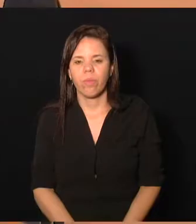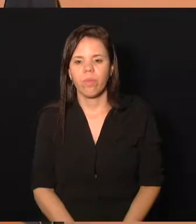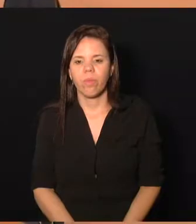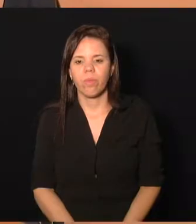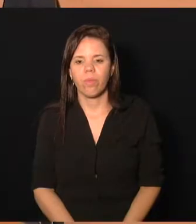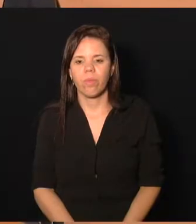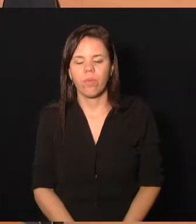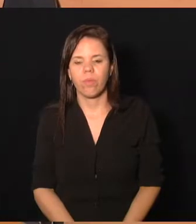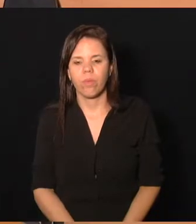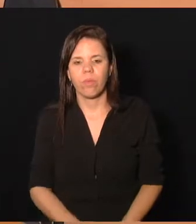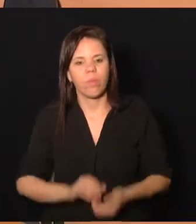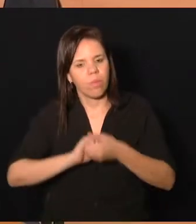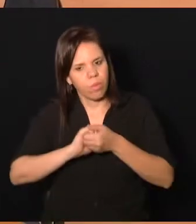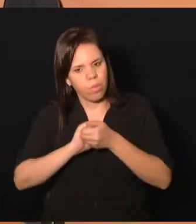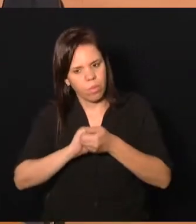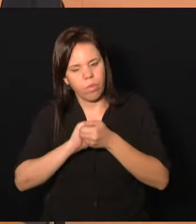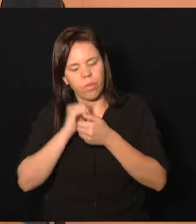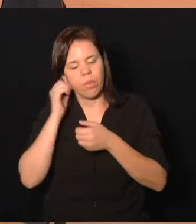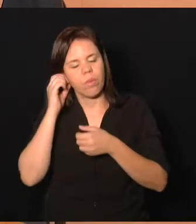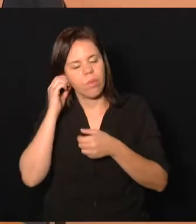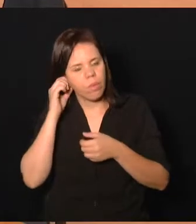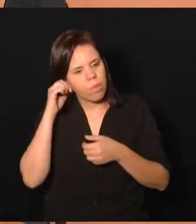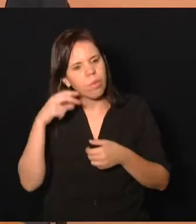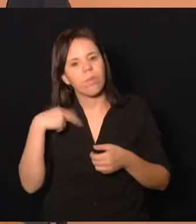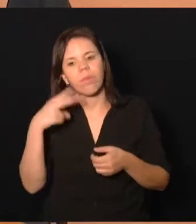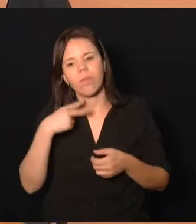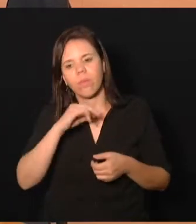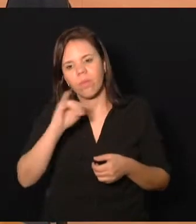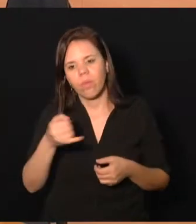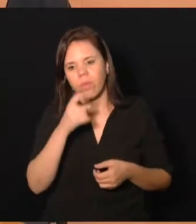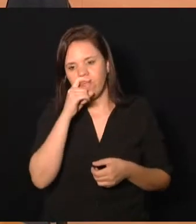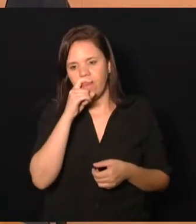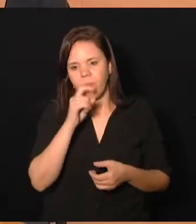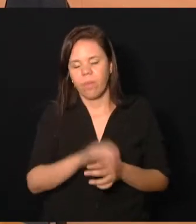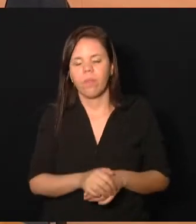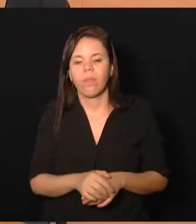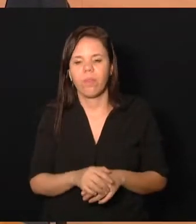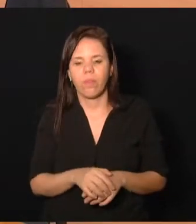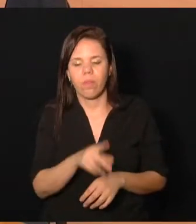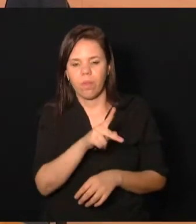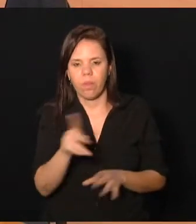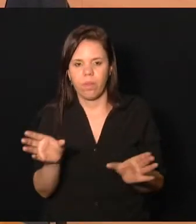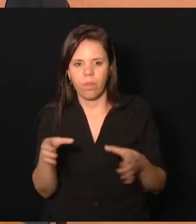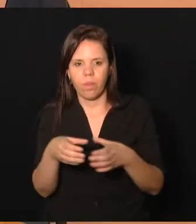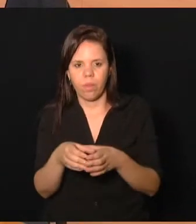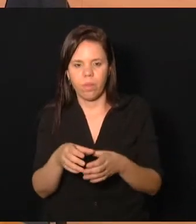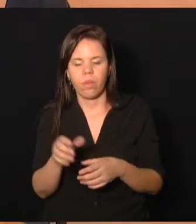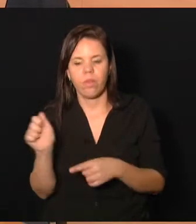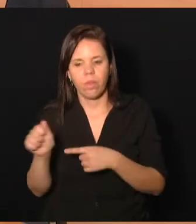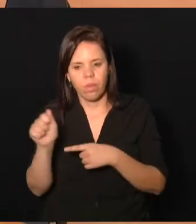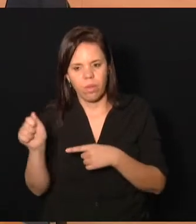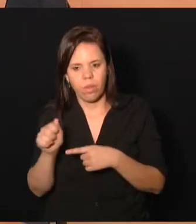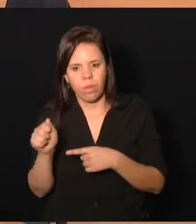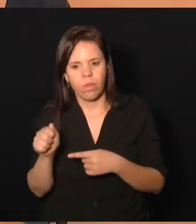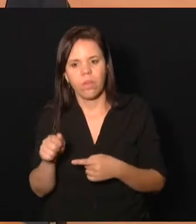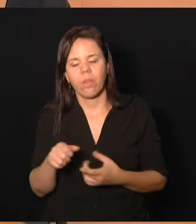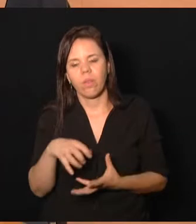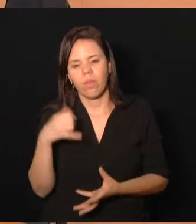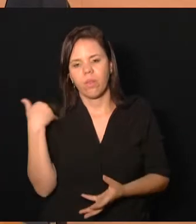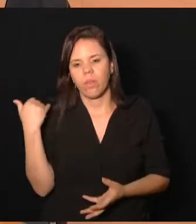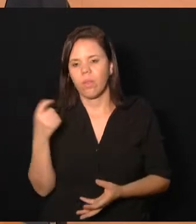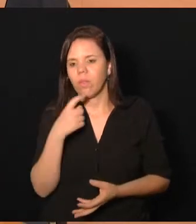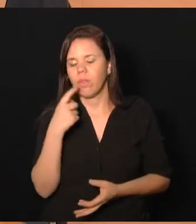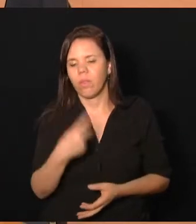Cumprimento também o vereador Jorge Schneider e os demais aqui, presidente da comissão da Associação do Idoso de